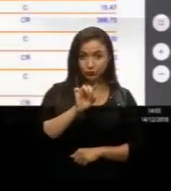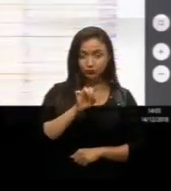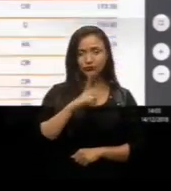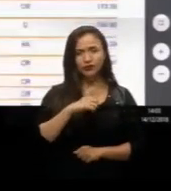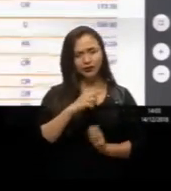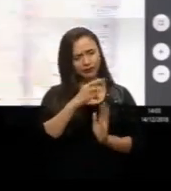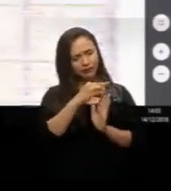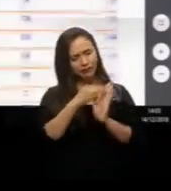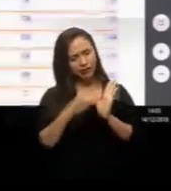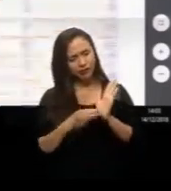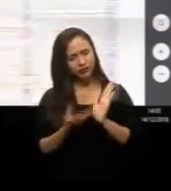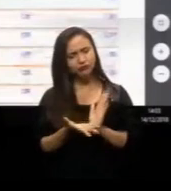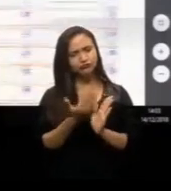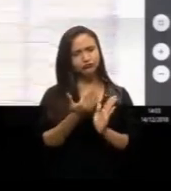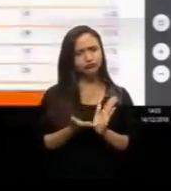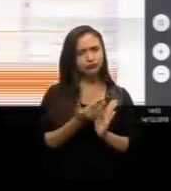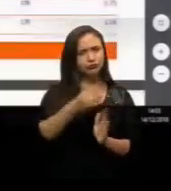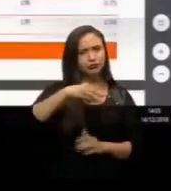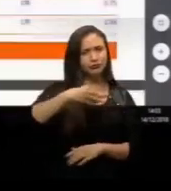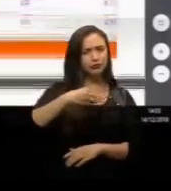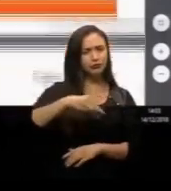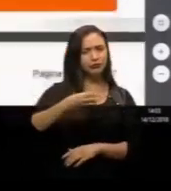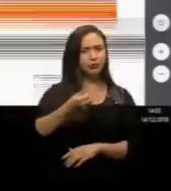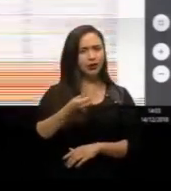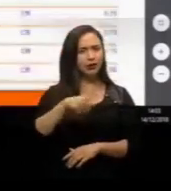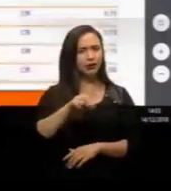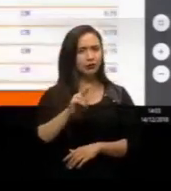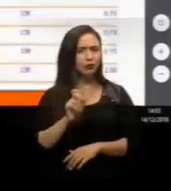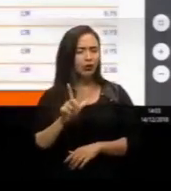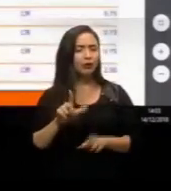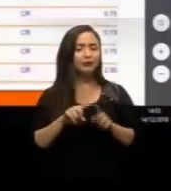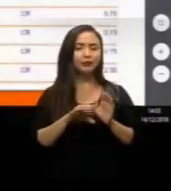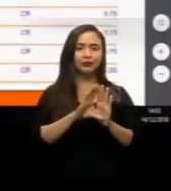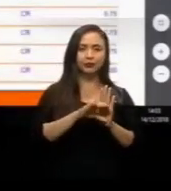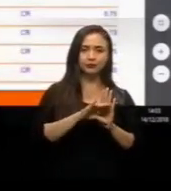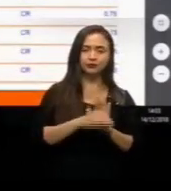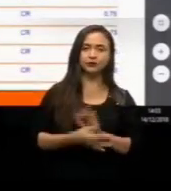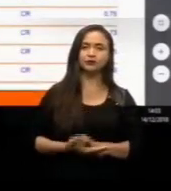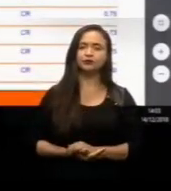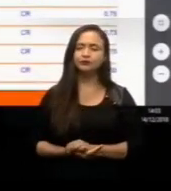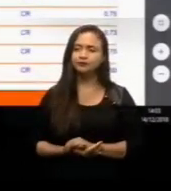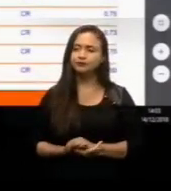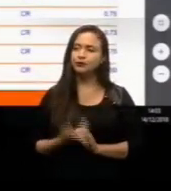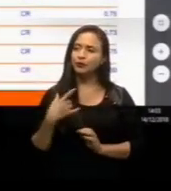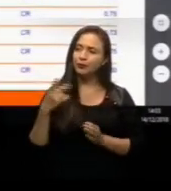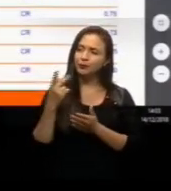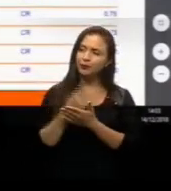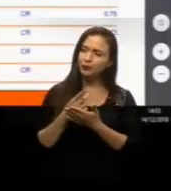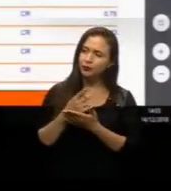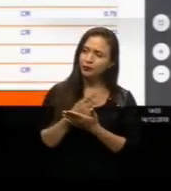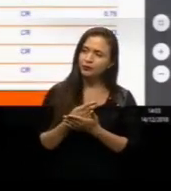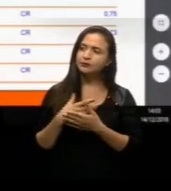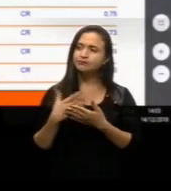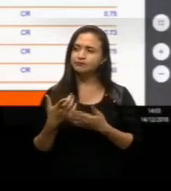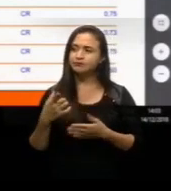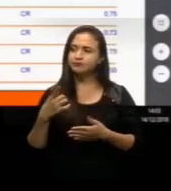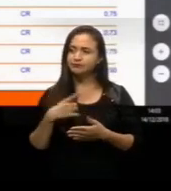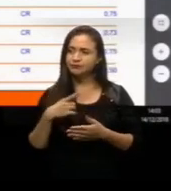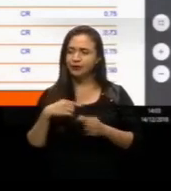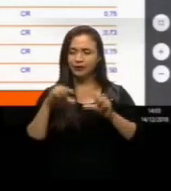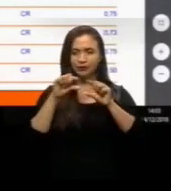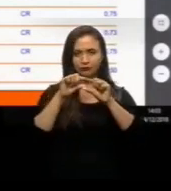metodologia e conceitos. Bom, cadê o item? Perdi aqui. Vamos pegar esse aqui, ó, abraçadeira em aço para